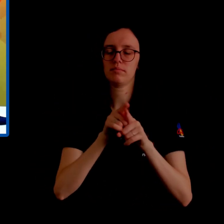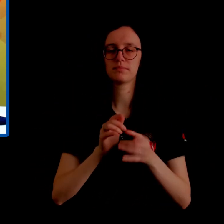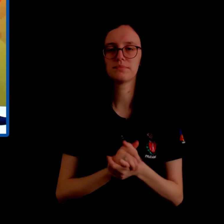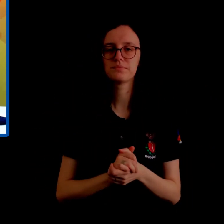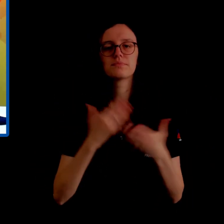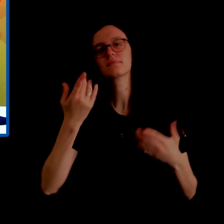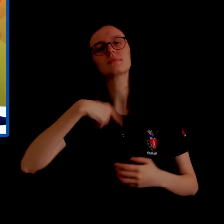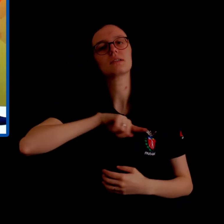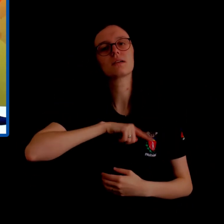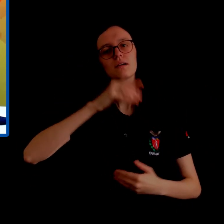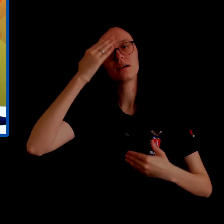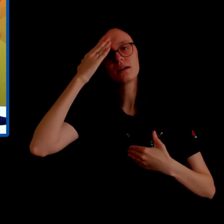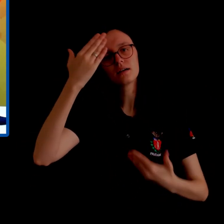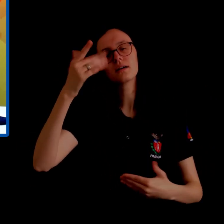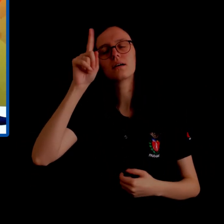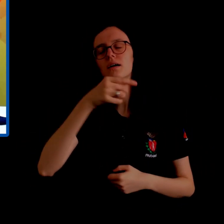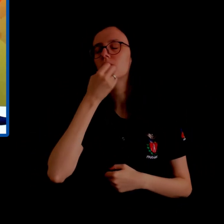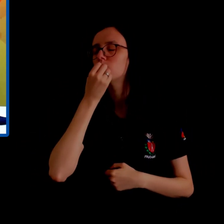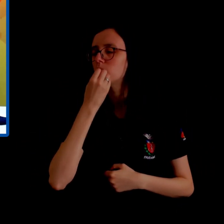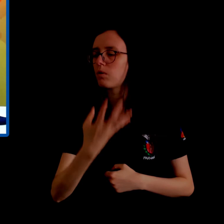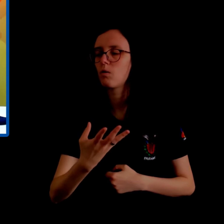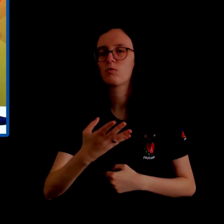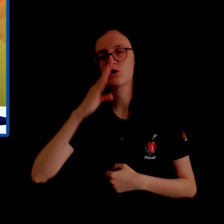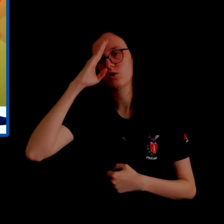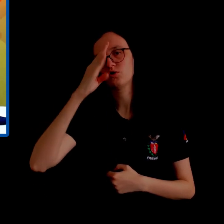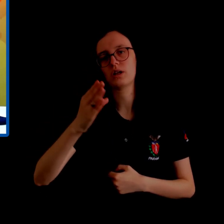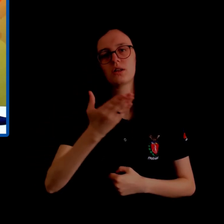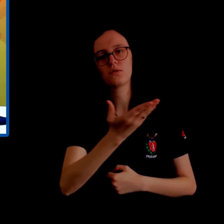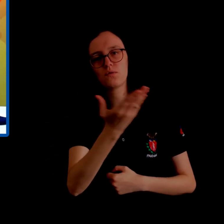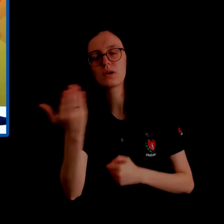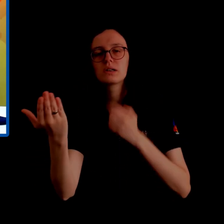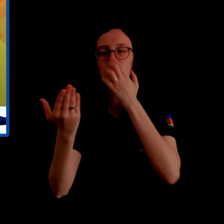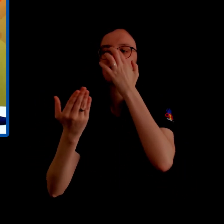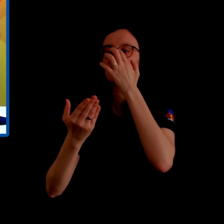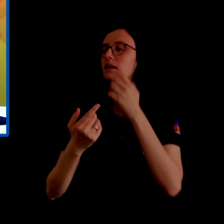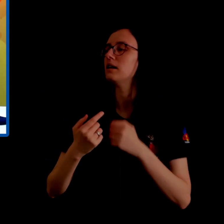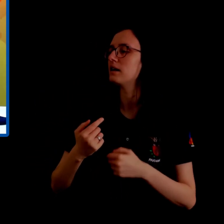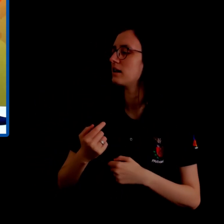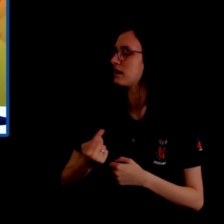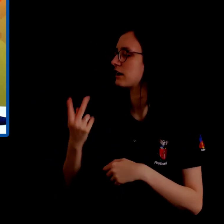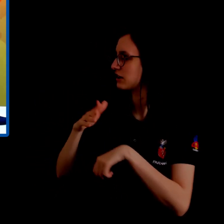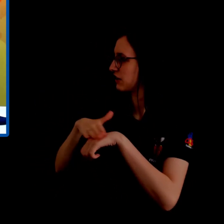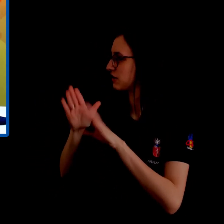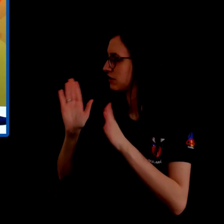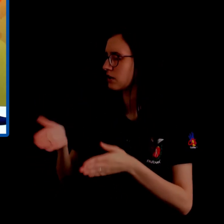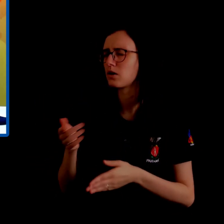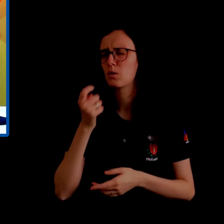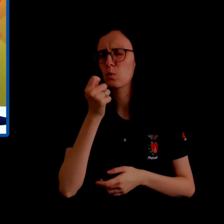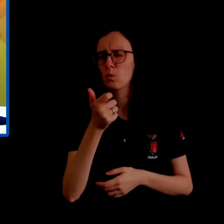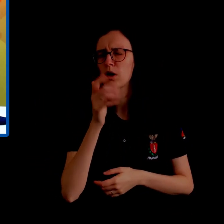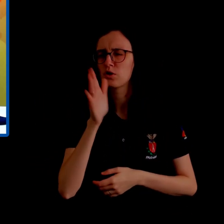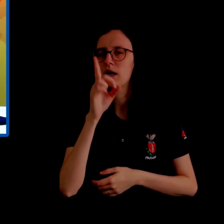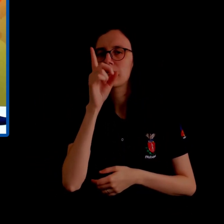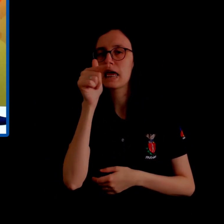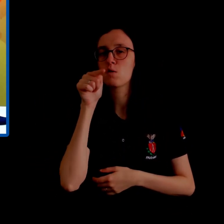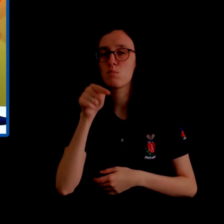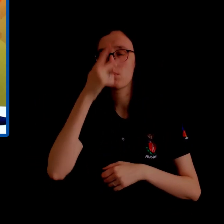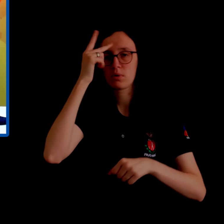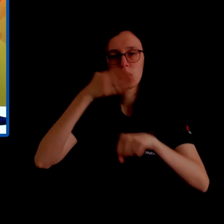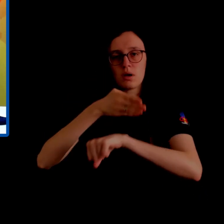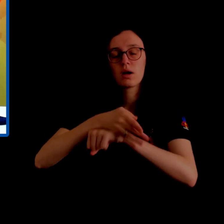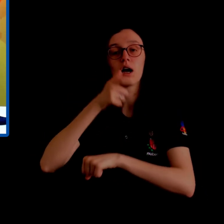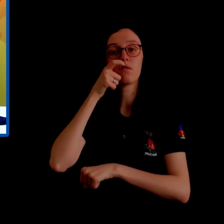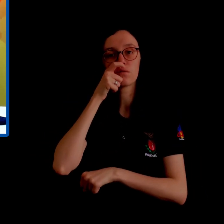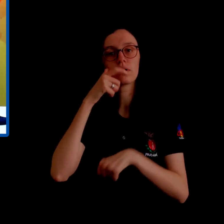gente agradece, é muito bom estar falando diretamente com vocês, a gente chegou a quase 17 mil acessos, então a gente